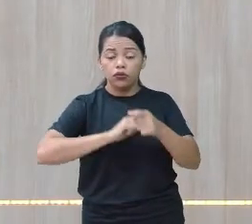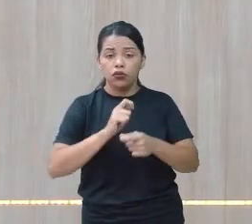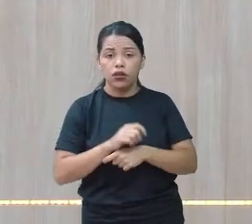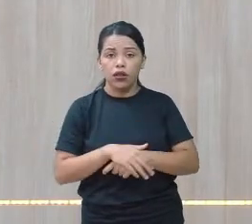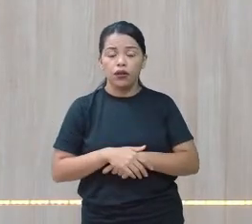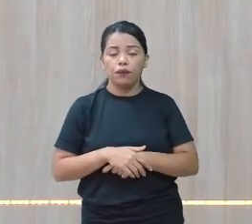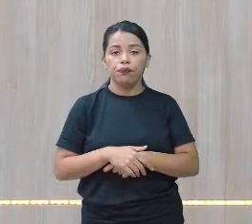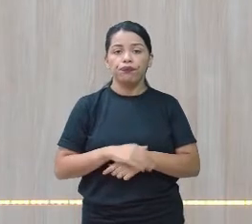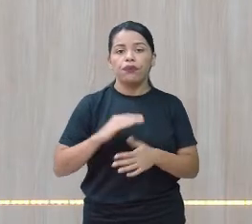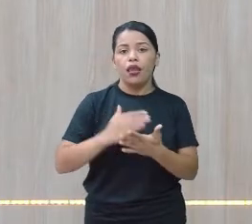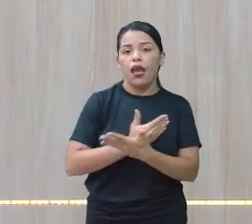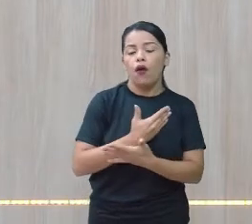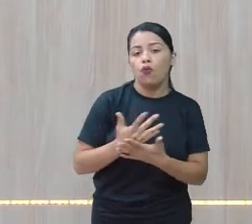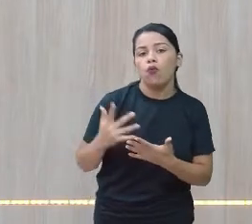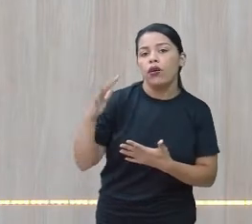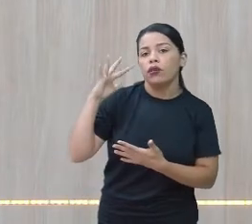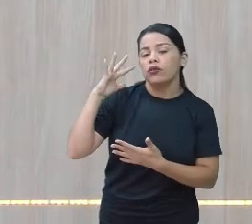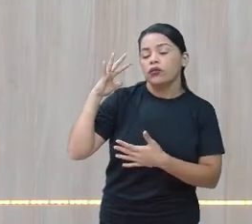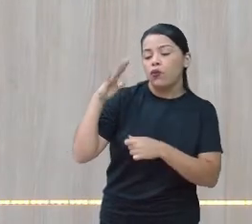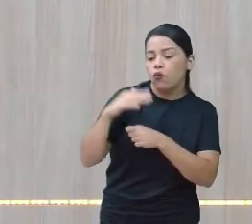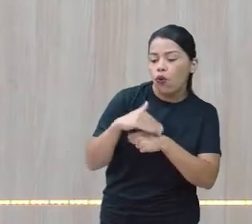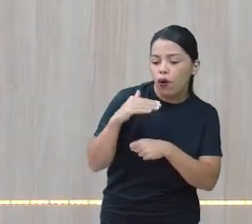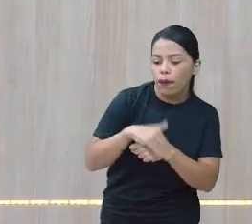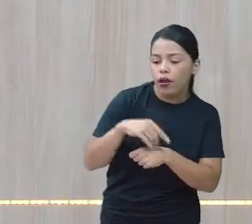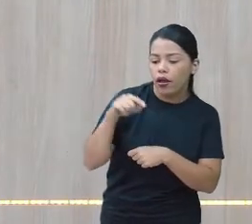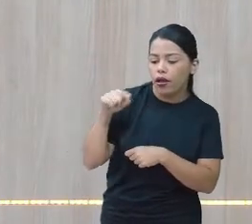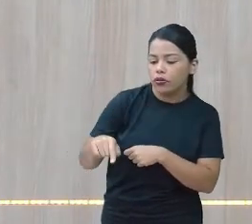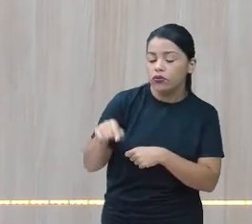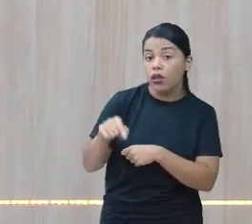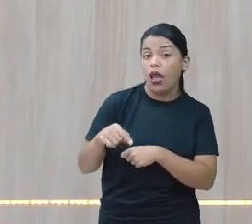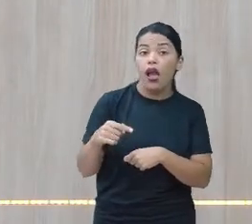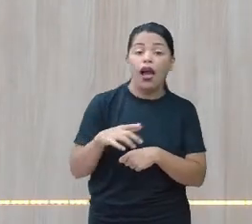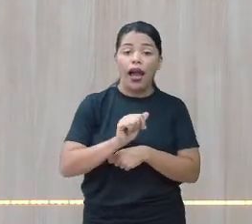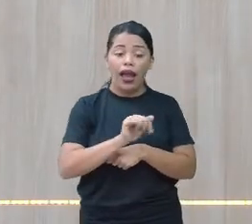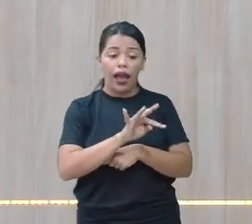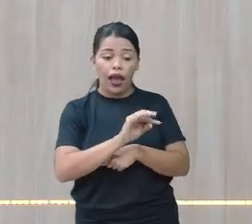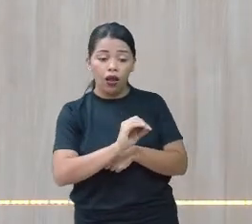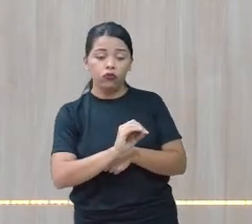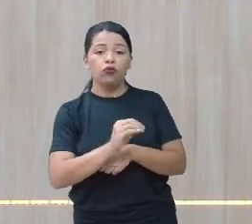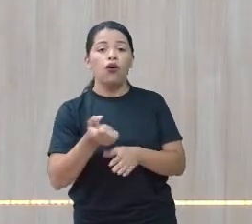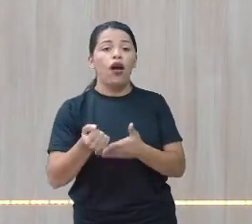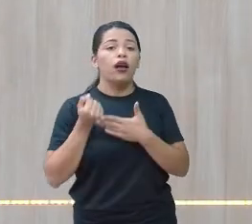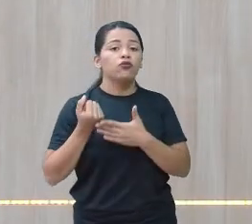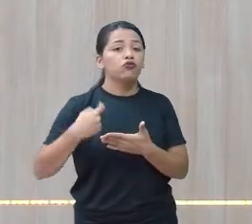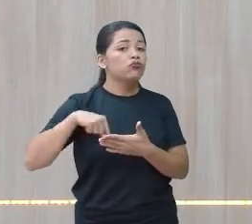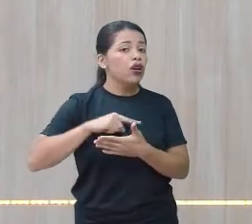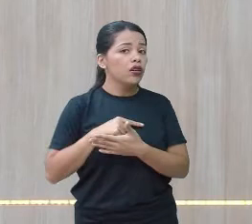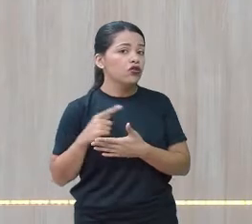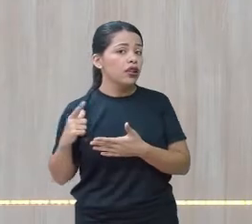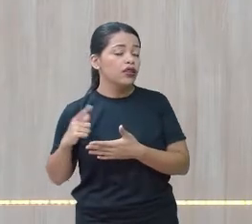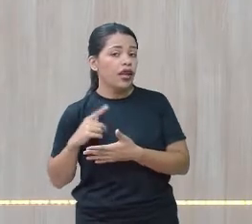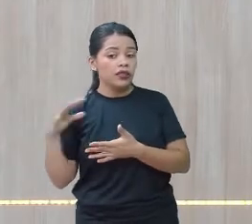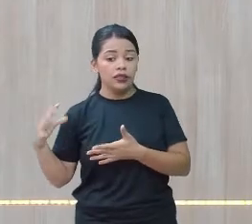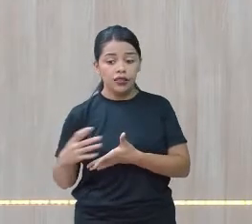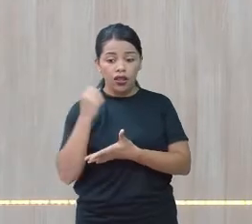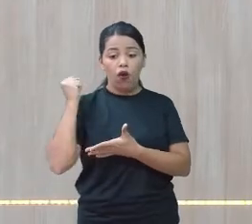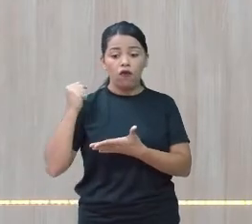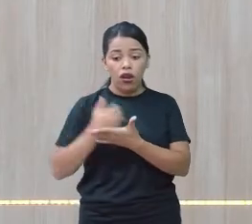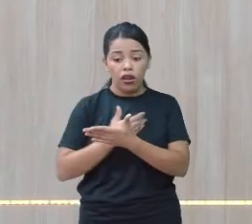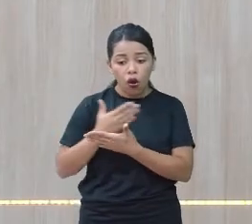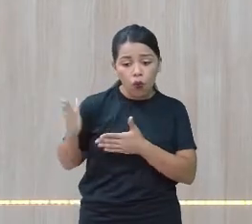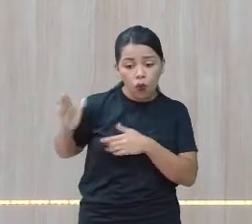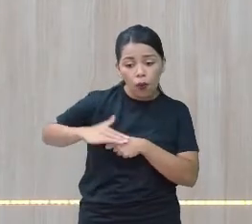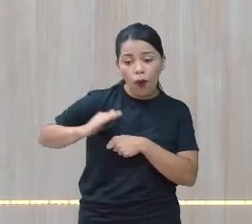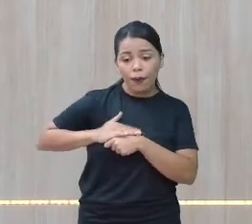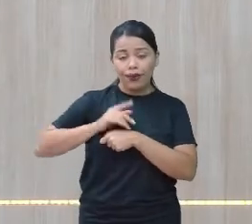algumas situações, esse ato reflexo pode nos livrar e livrar as pessoas que estão à nossa volta. E para conversar a